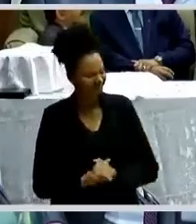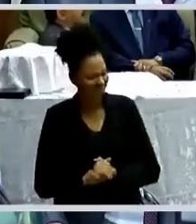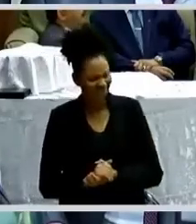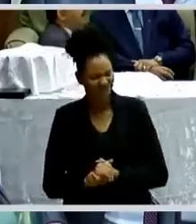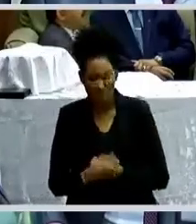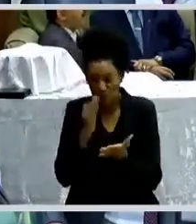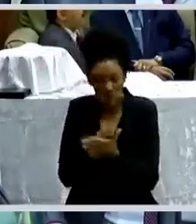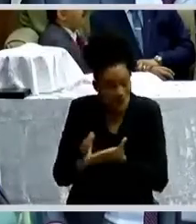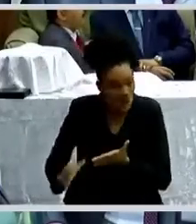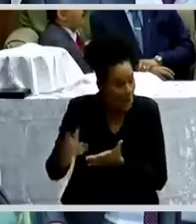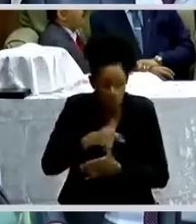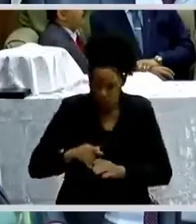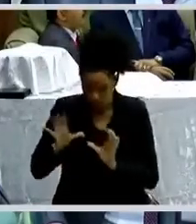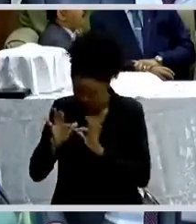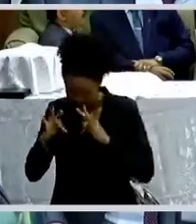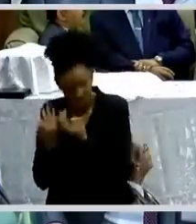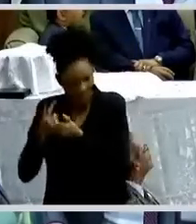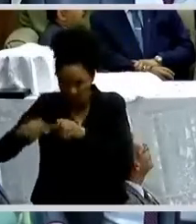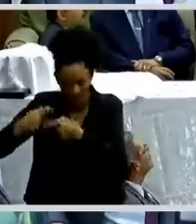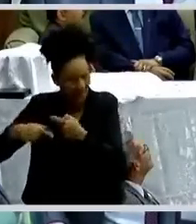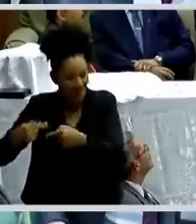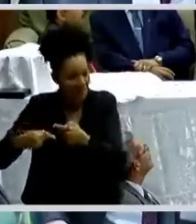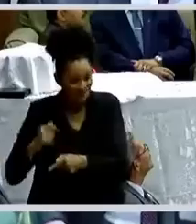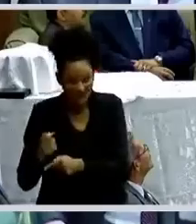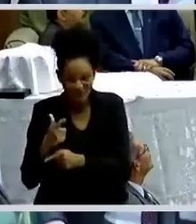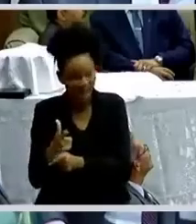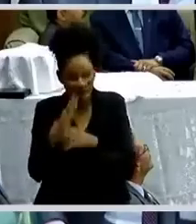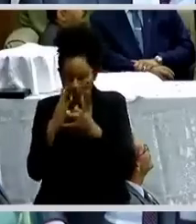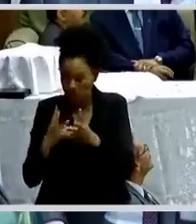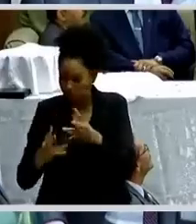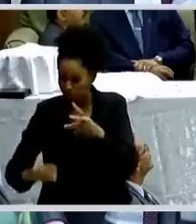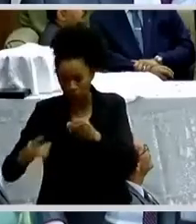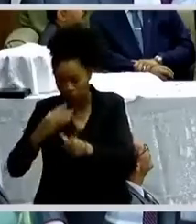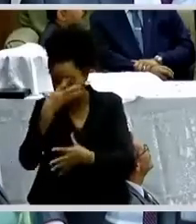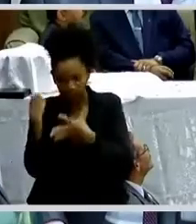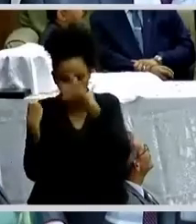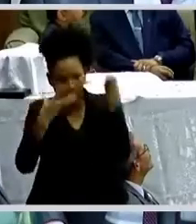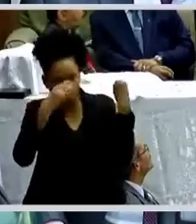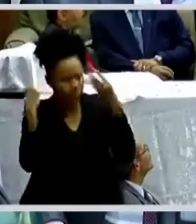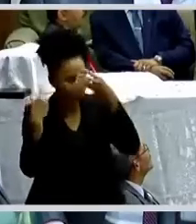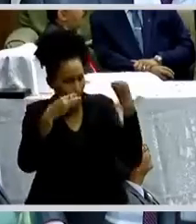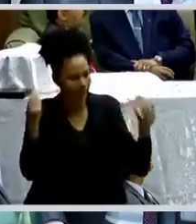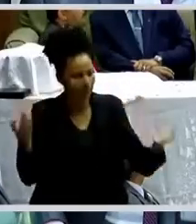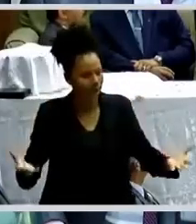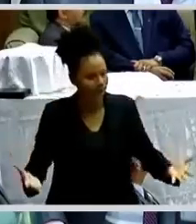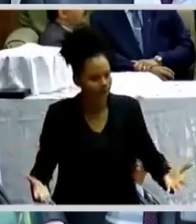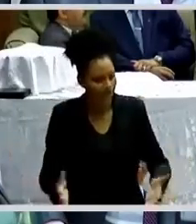quando a dinastia de Davi já tinha quase que sido esquecida,